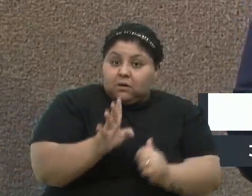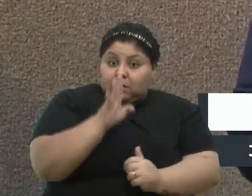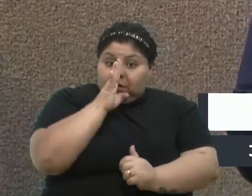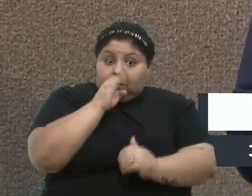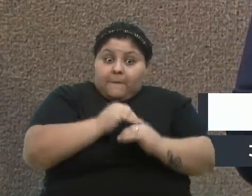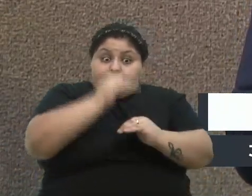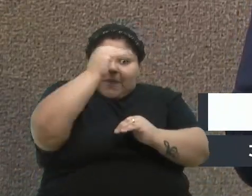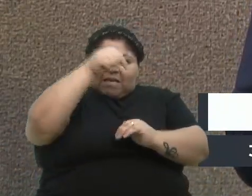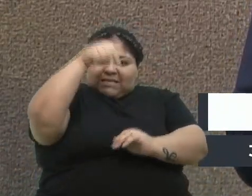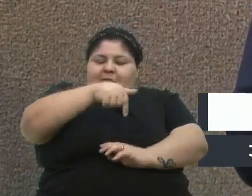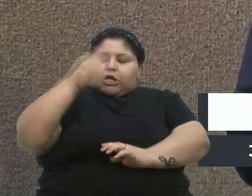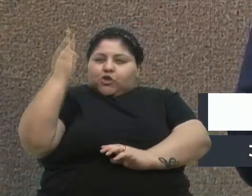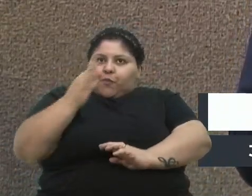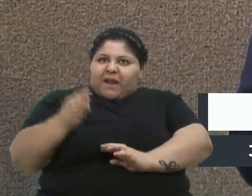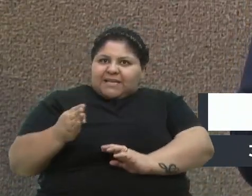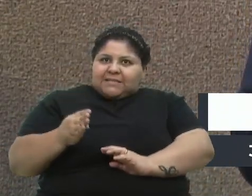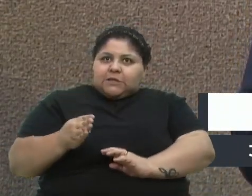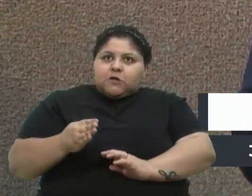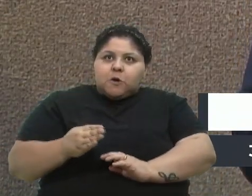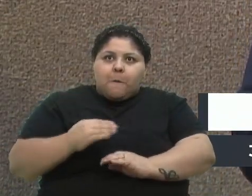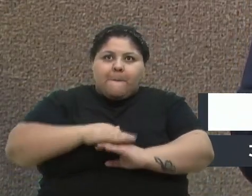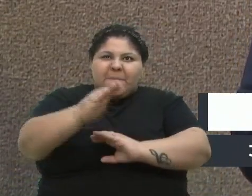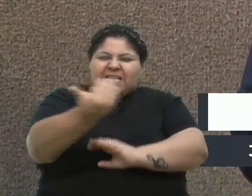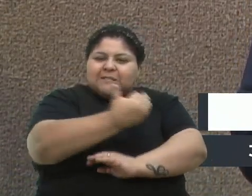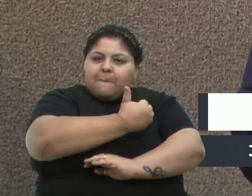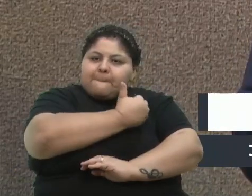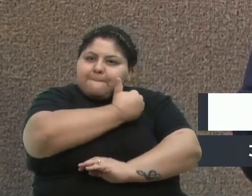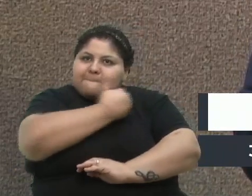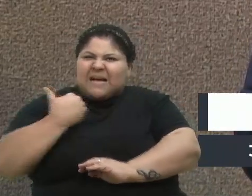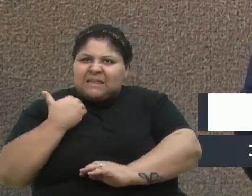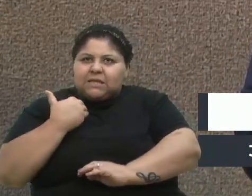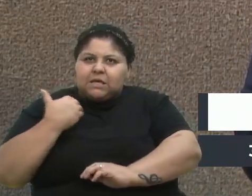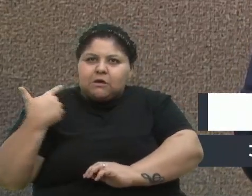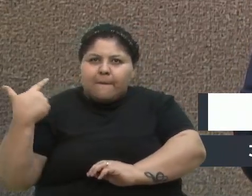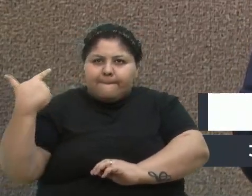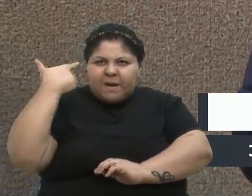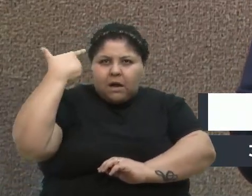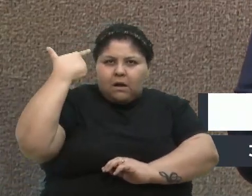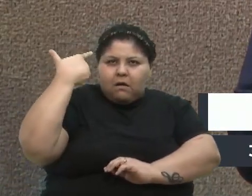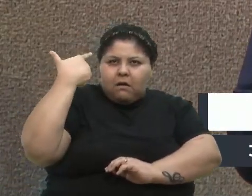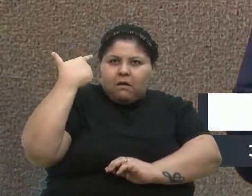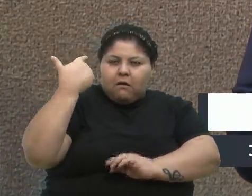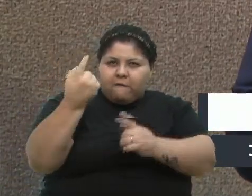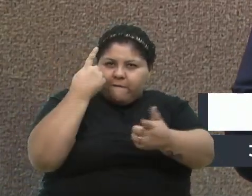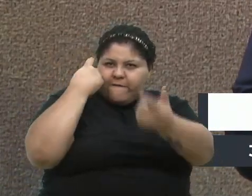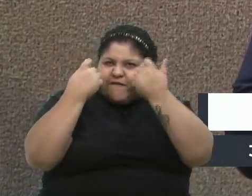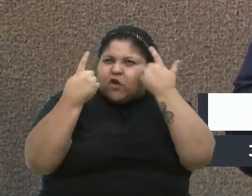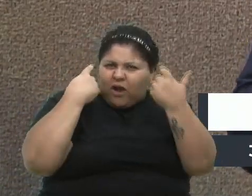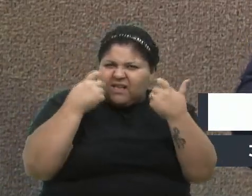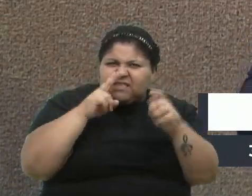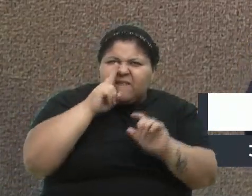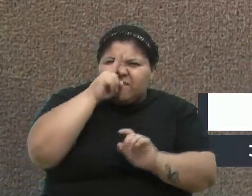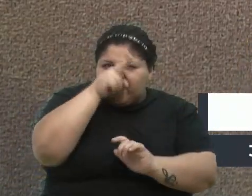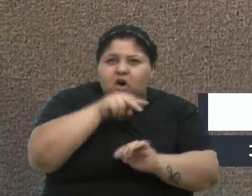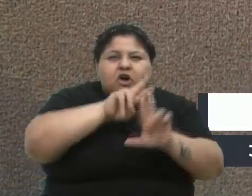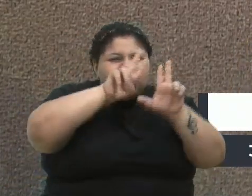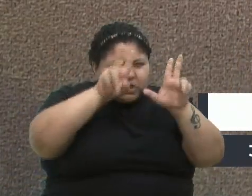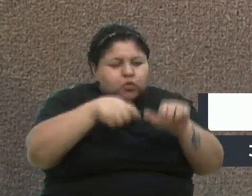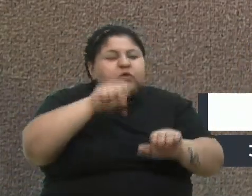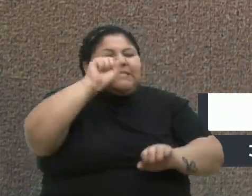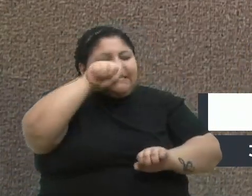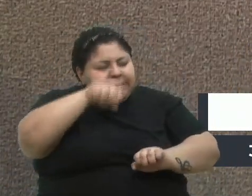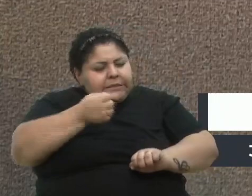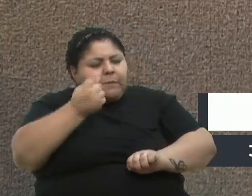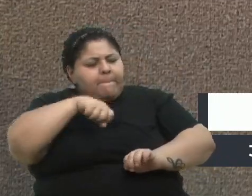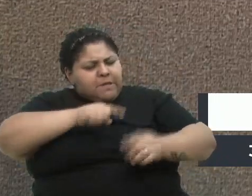Brasil é o país que mais mata, violência brutal. Esse assunto precisa, sim, ser discutido